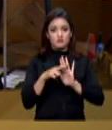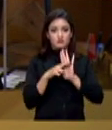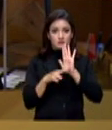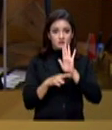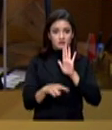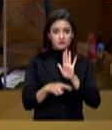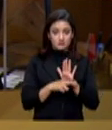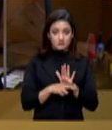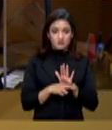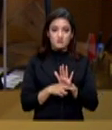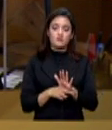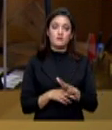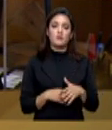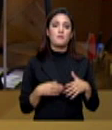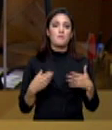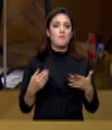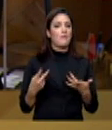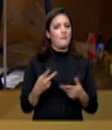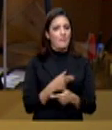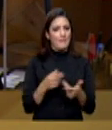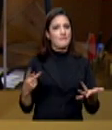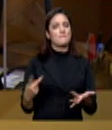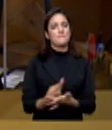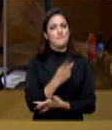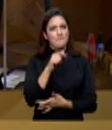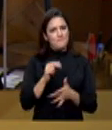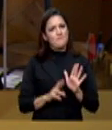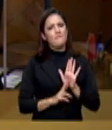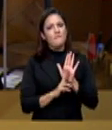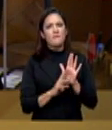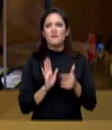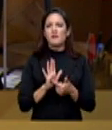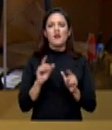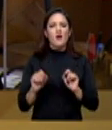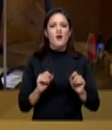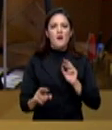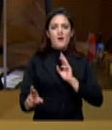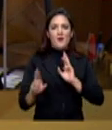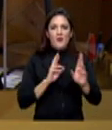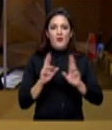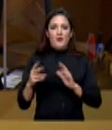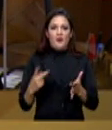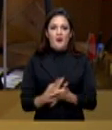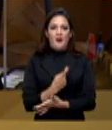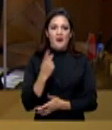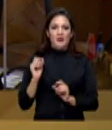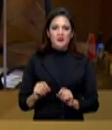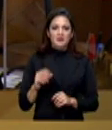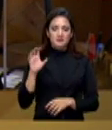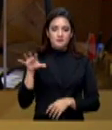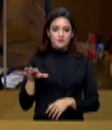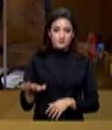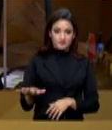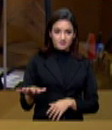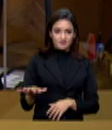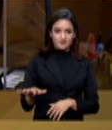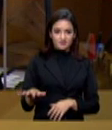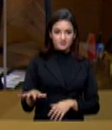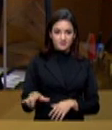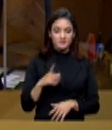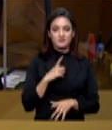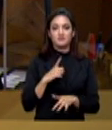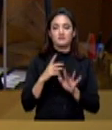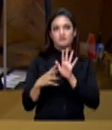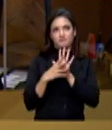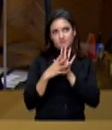em andamento é um fenômeno representativo da relação paradoxal entre de um lado adoção de um